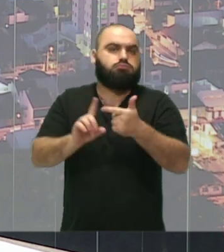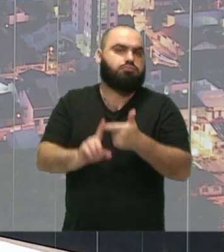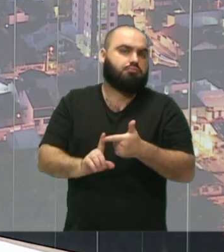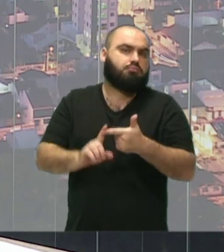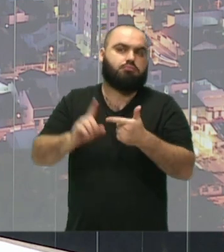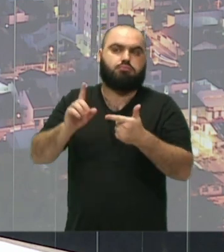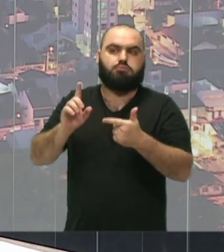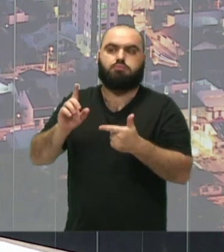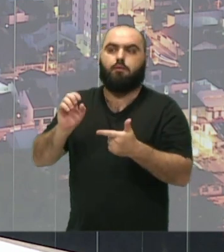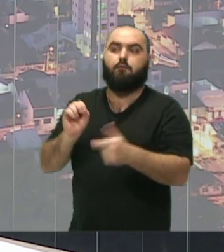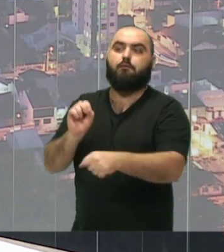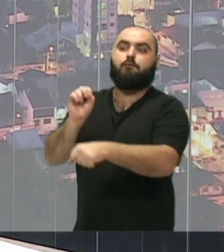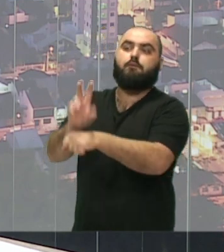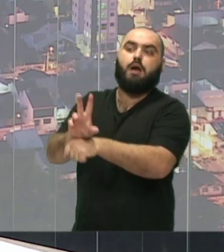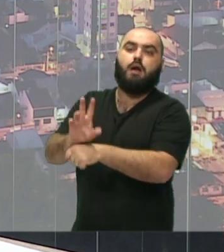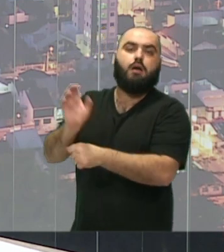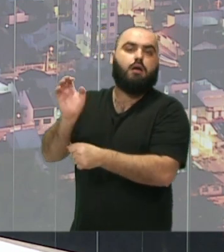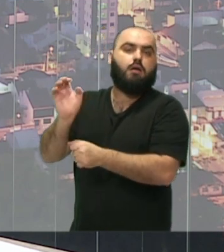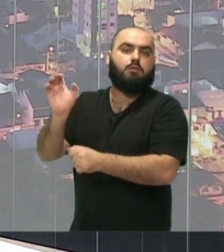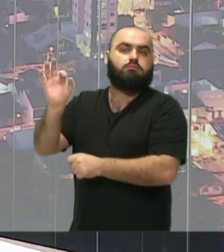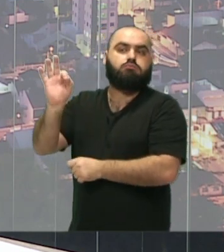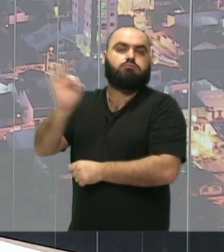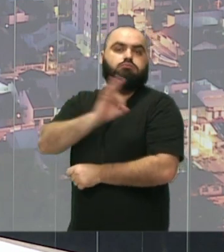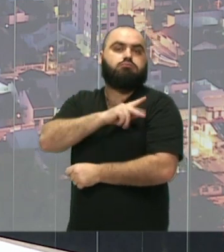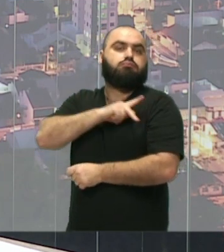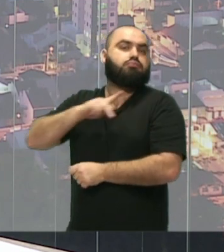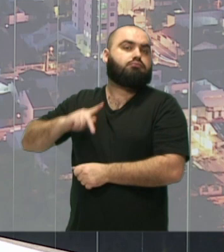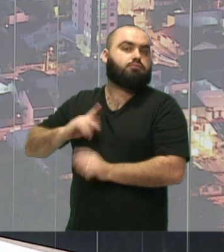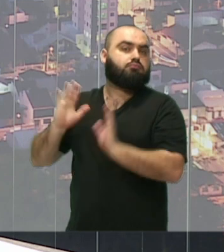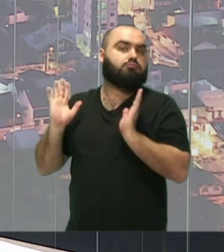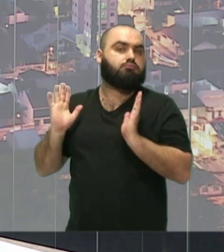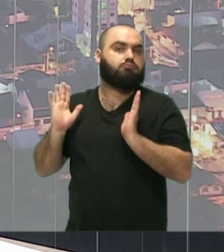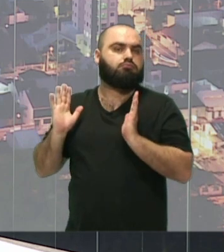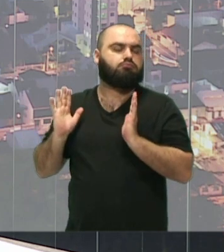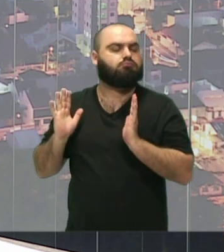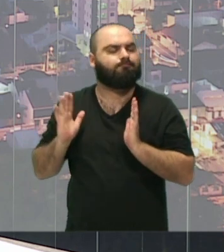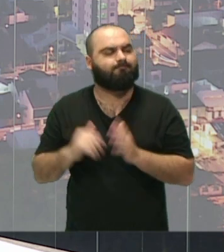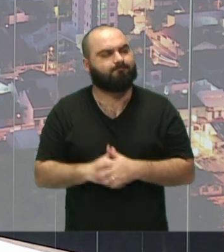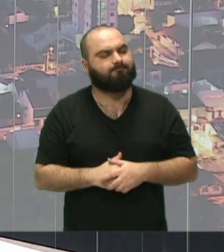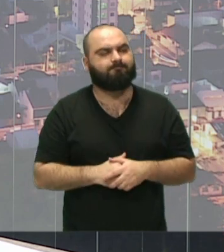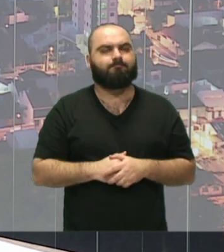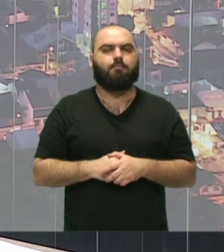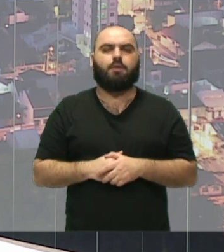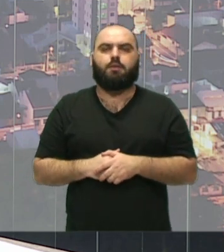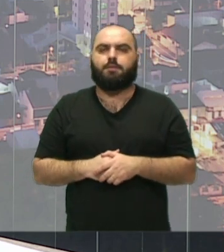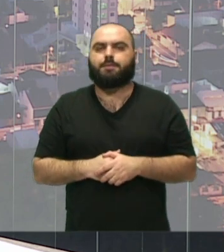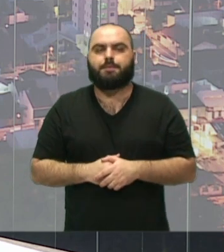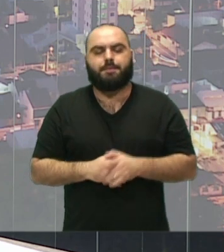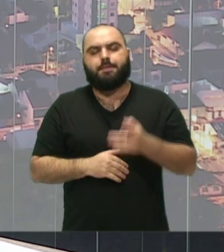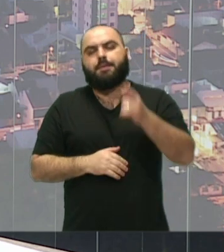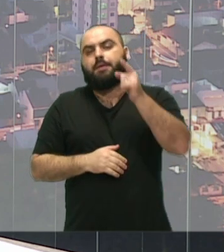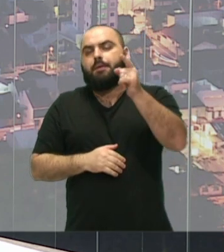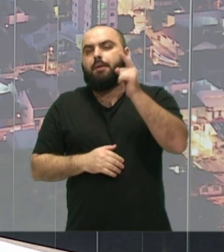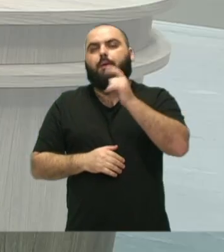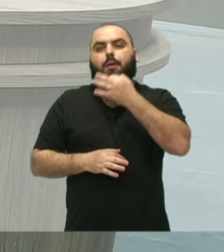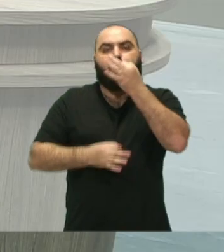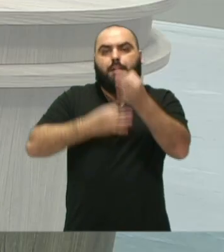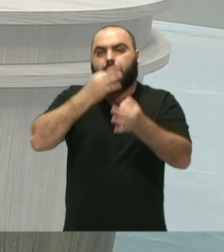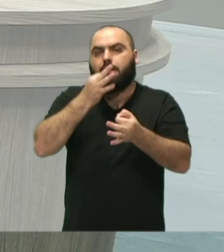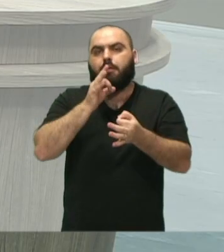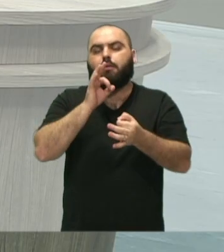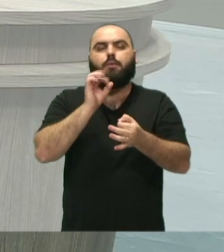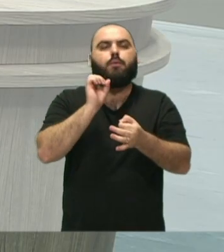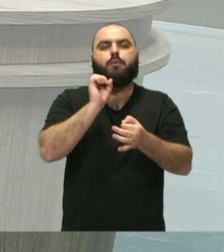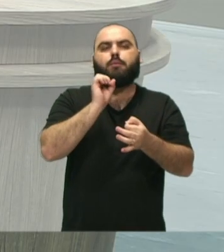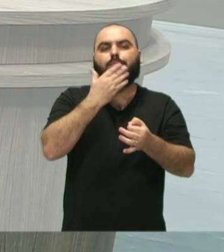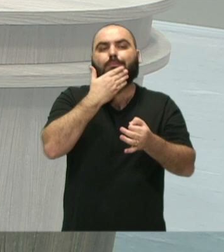cargos públicos. Como é que você imagina que se possa melhorar isso? É só pela educação,